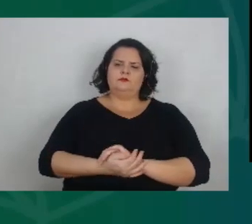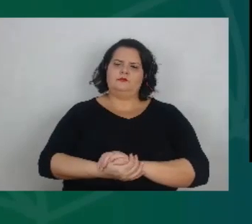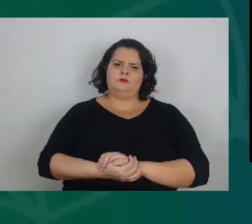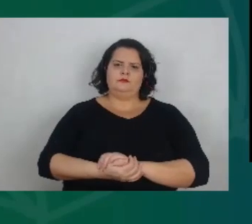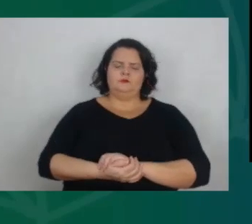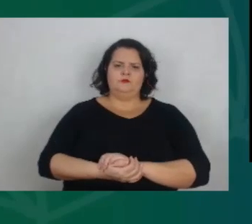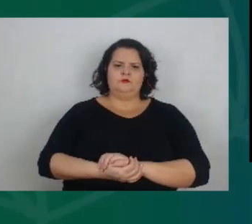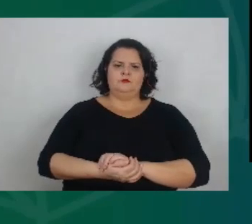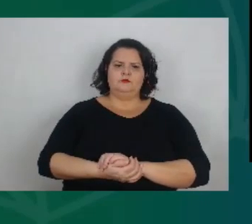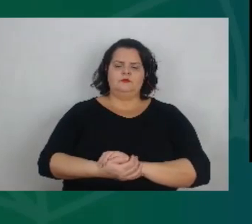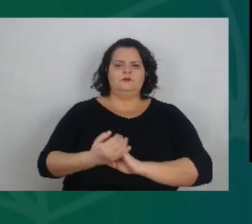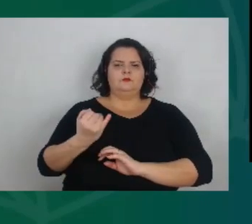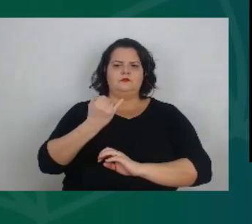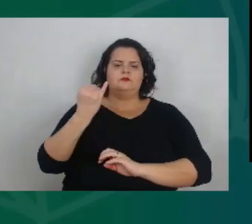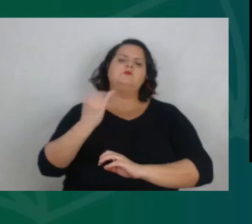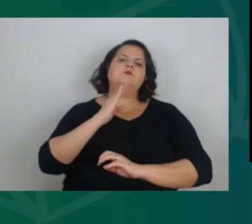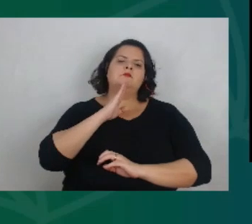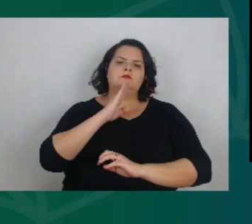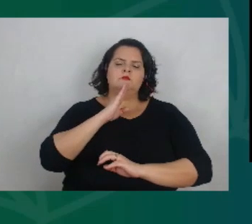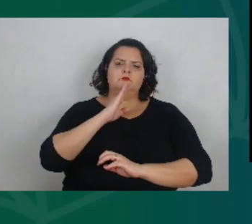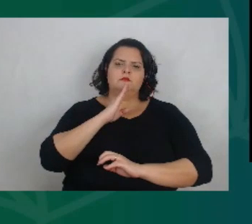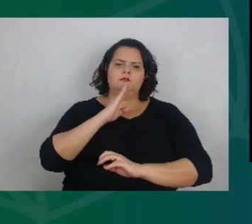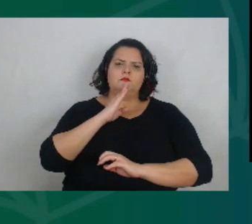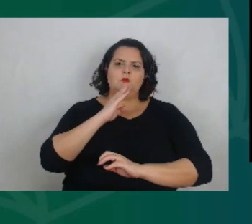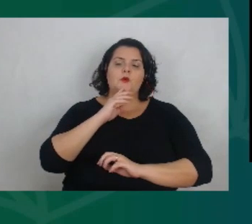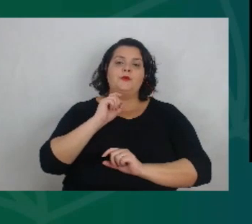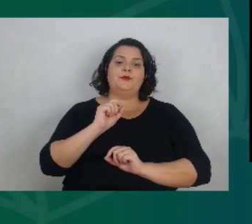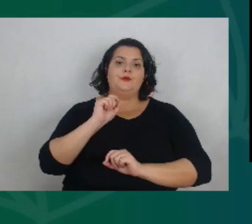É bom conhecer o nosso maior vilão.